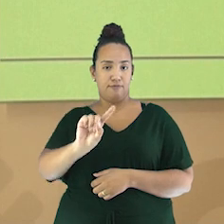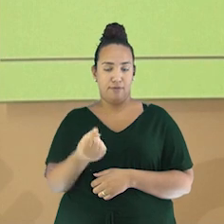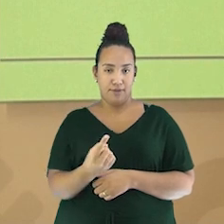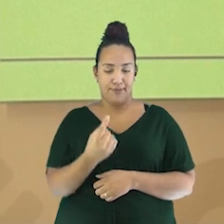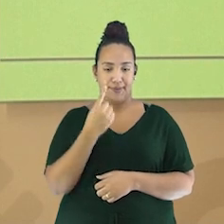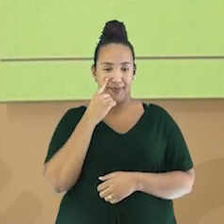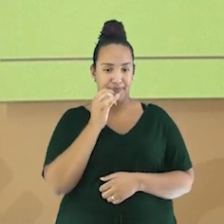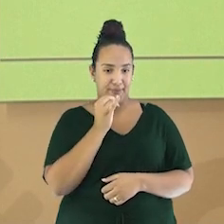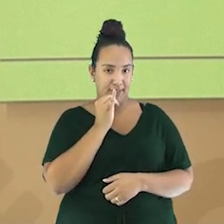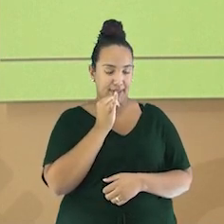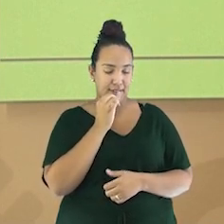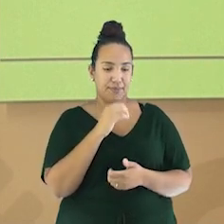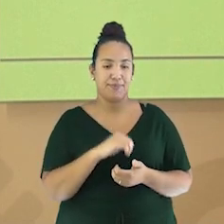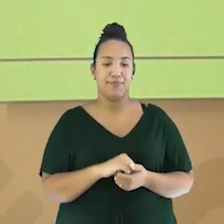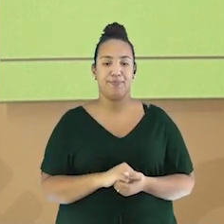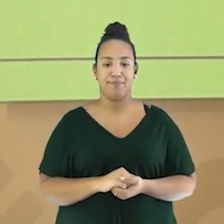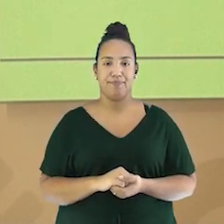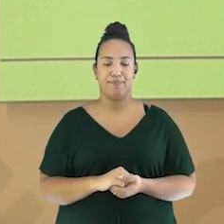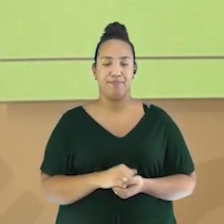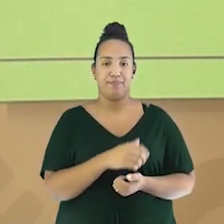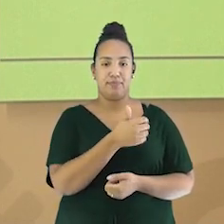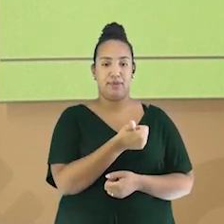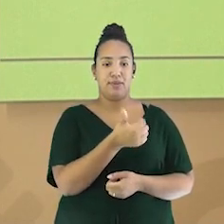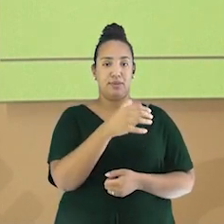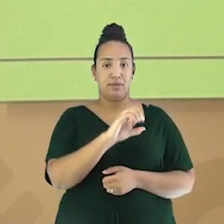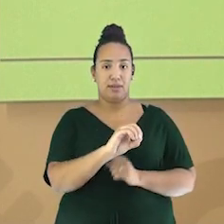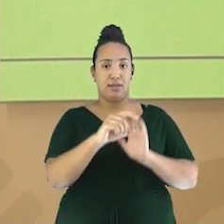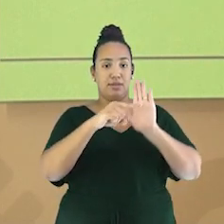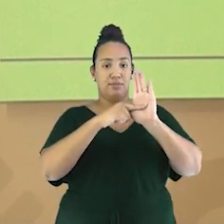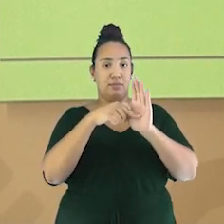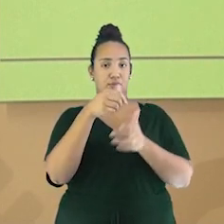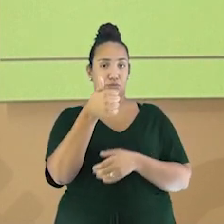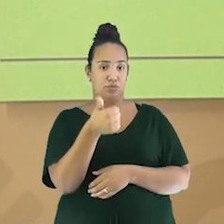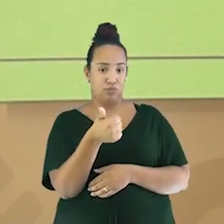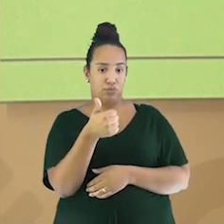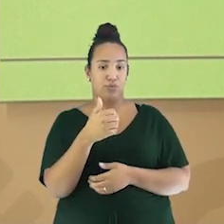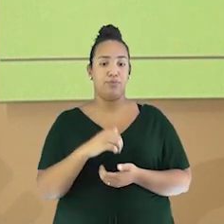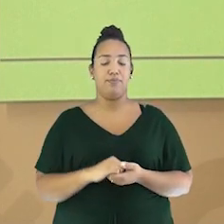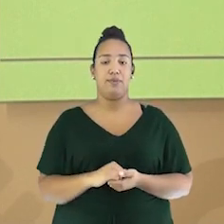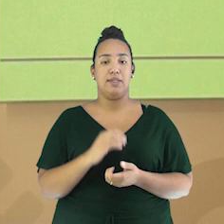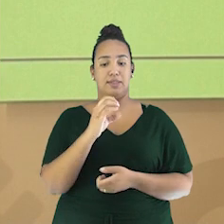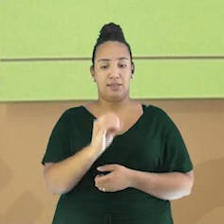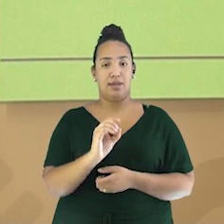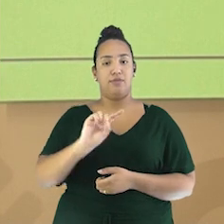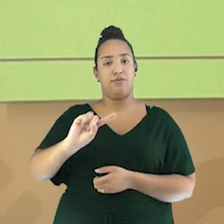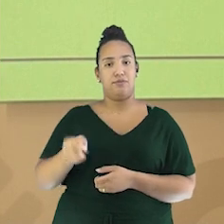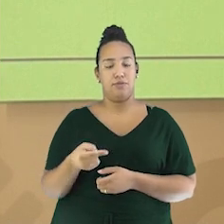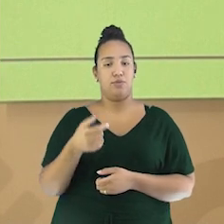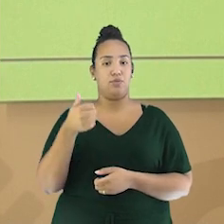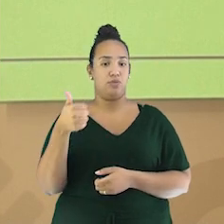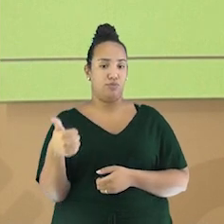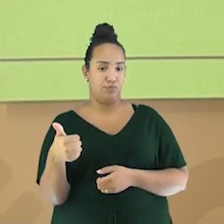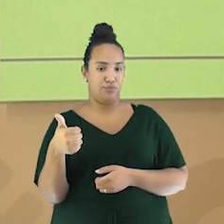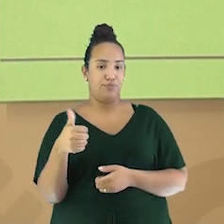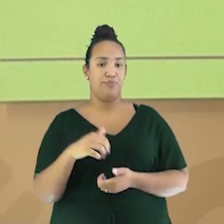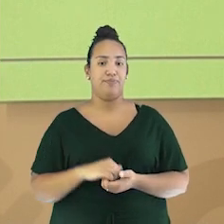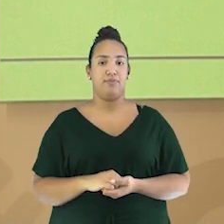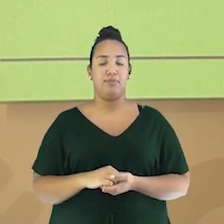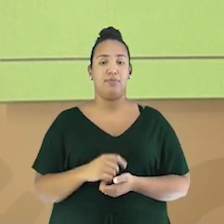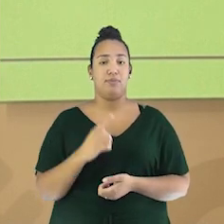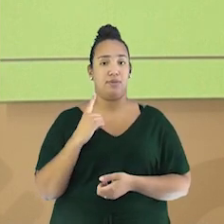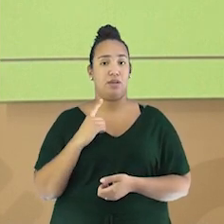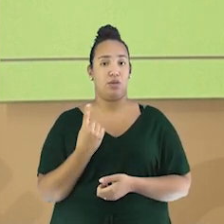os exemplos. 10 elevado a menos 1 vai resultar em 0,1 e vai possuir